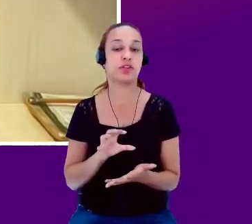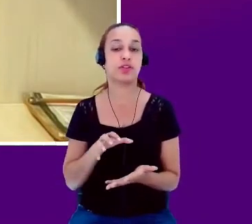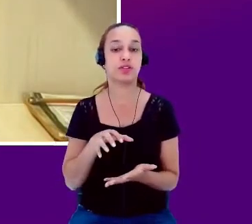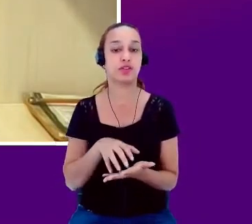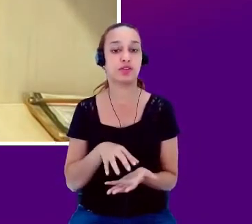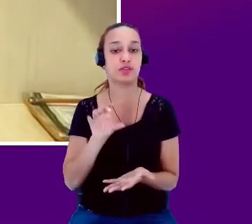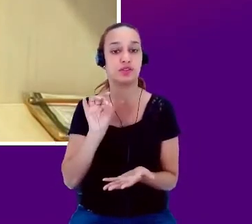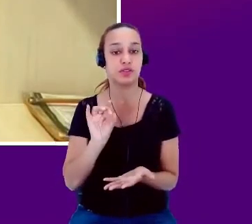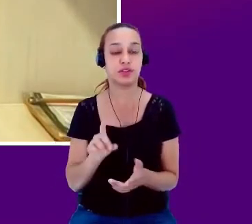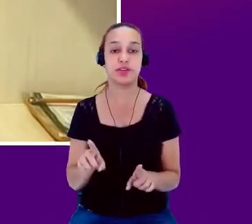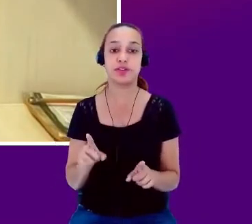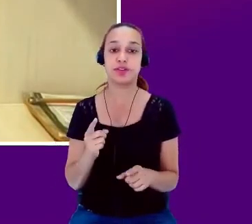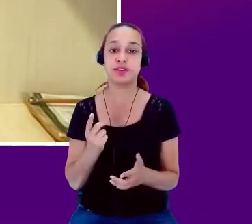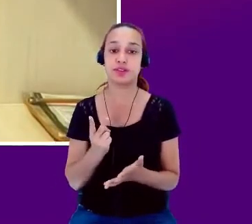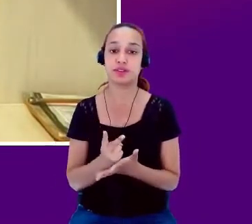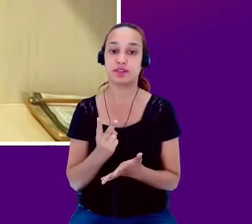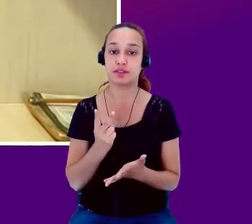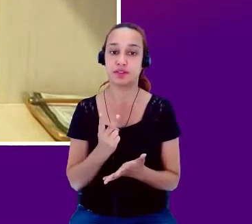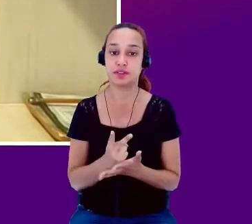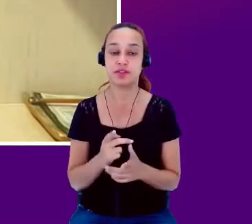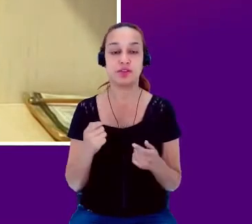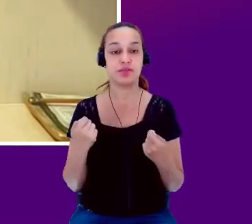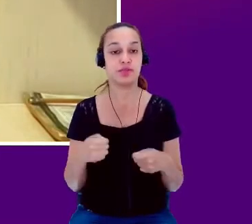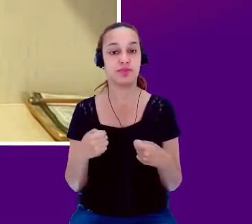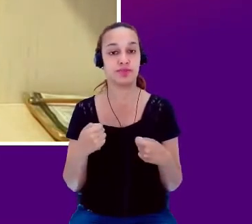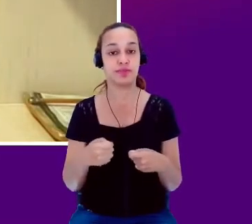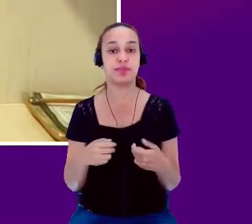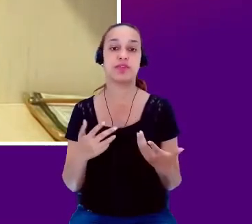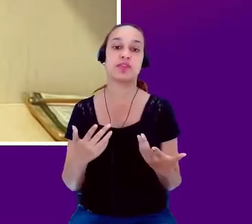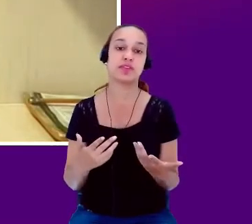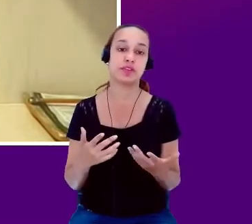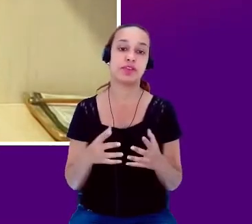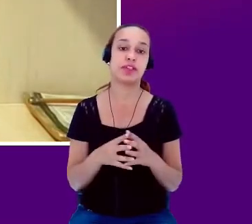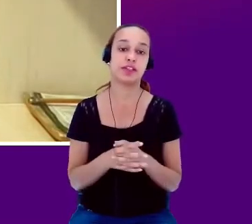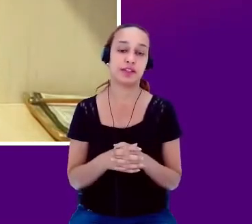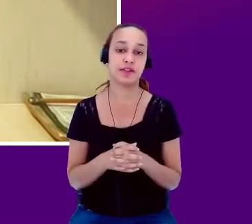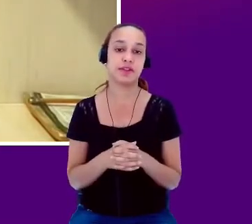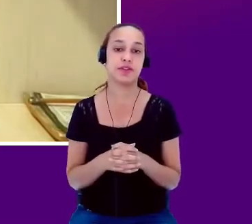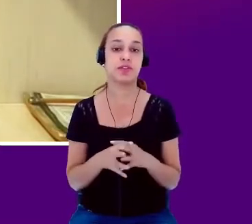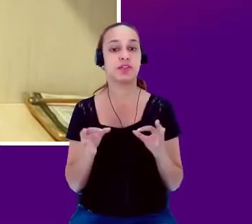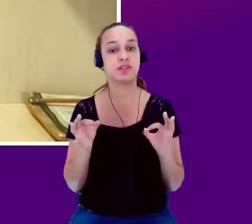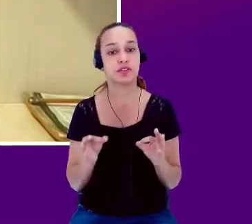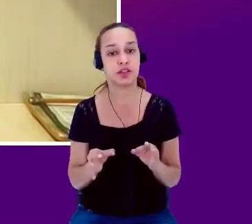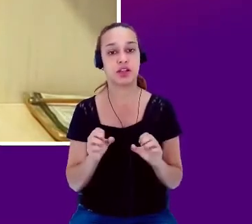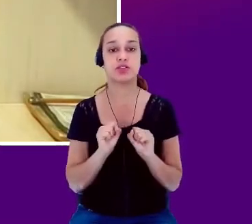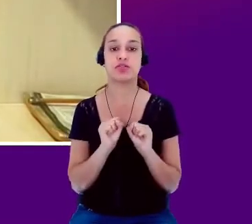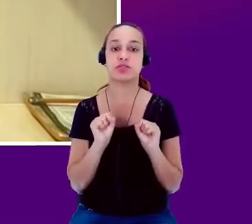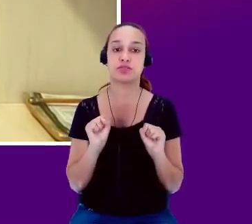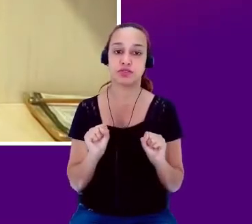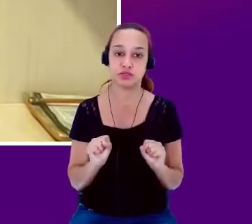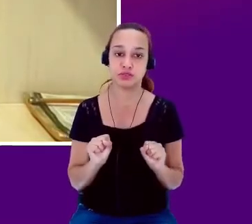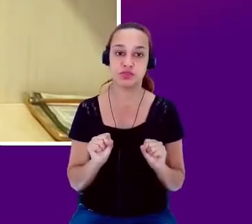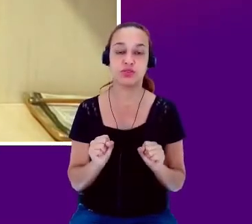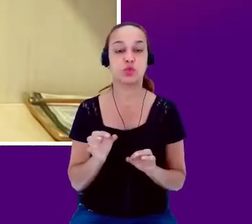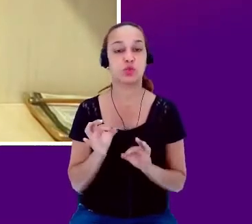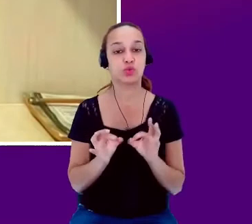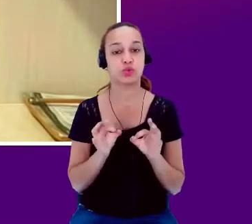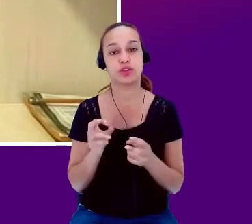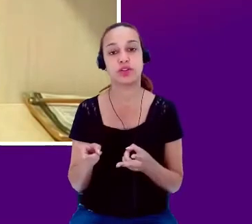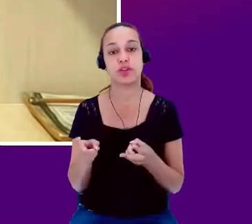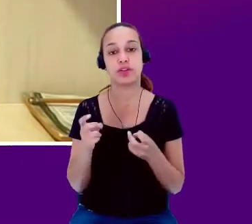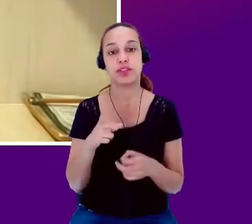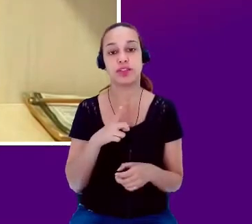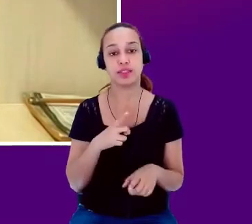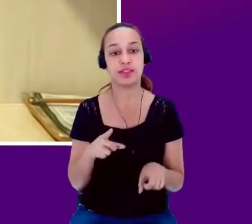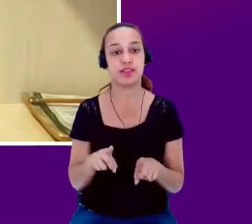e sempre levando em consideração a necessidade de interpretação harmonizada, né, sistemática do ordenamento jurídico, reconhecendo que existem também